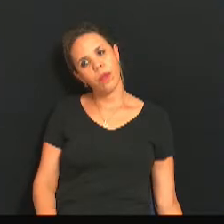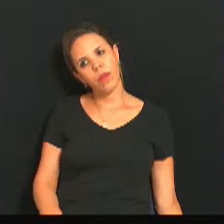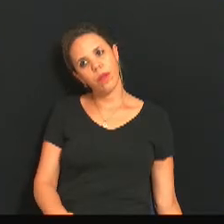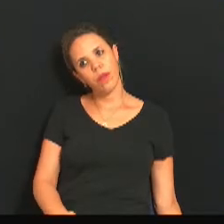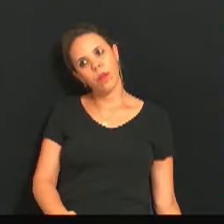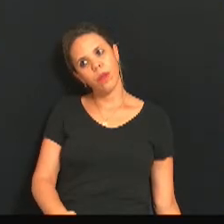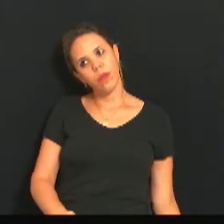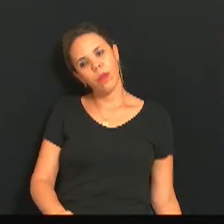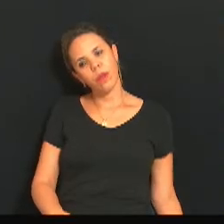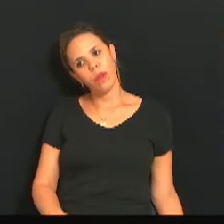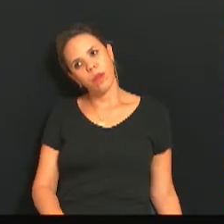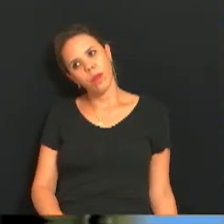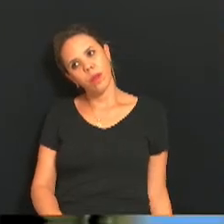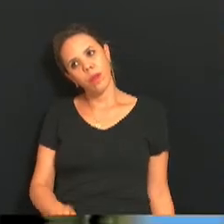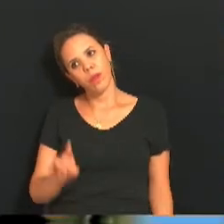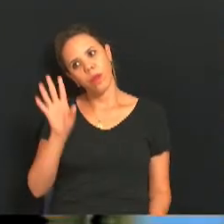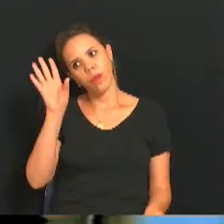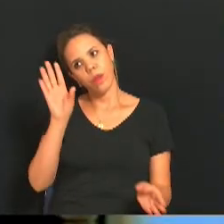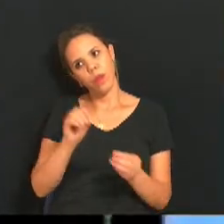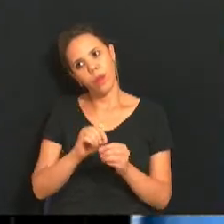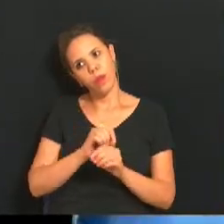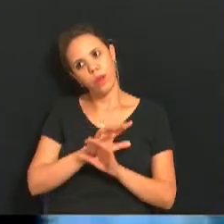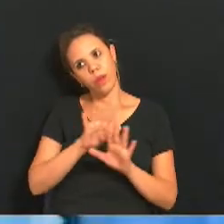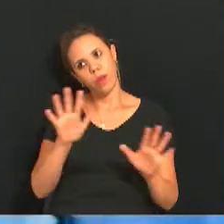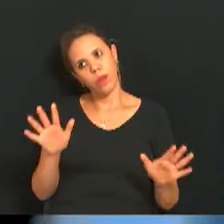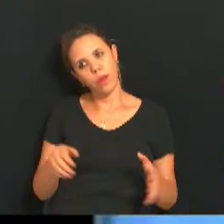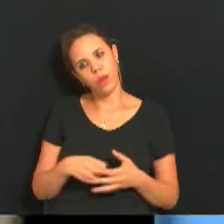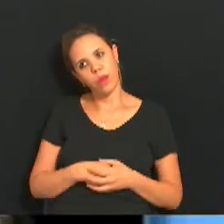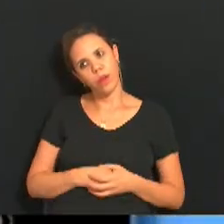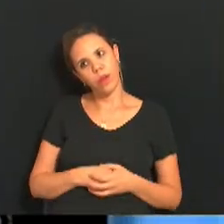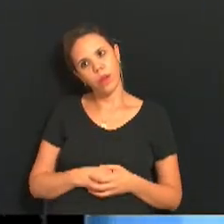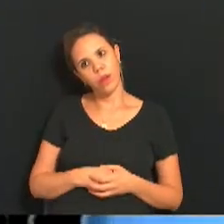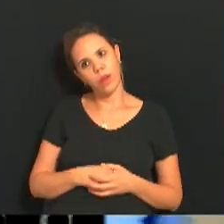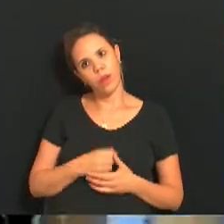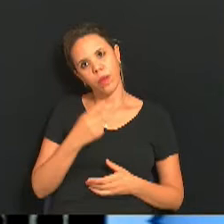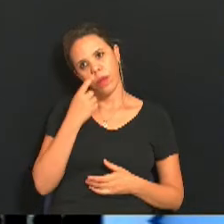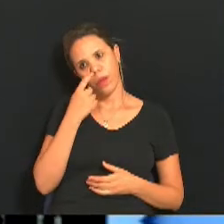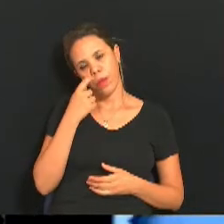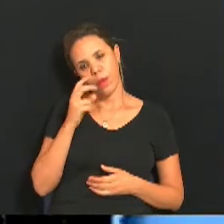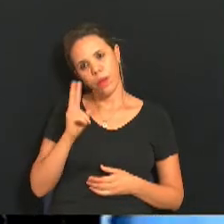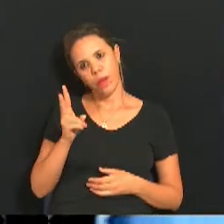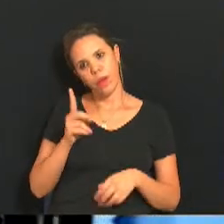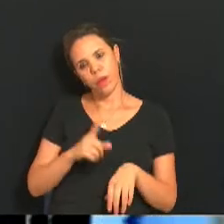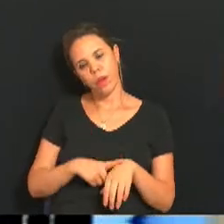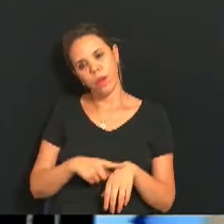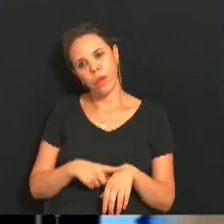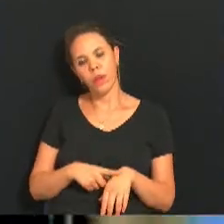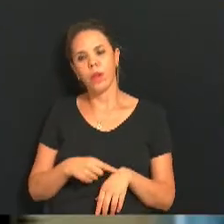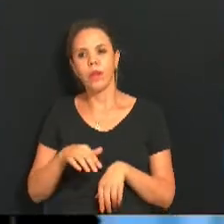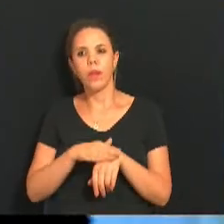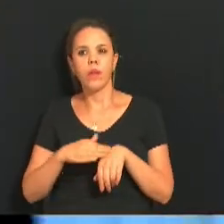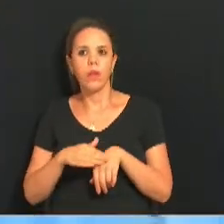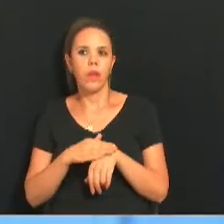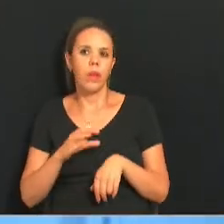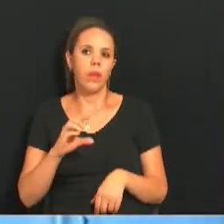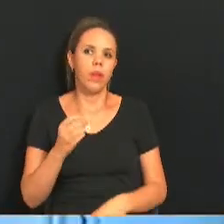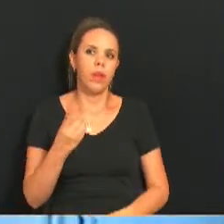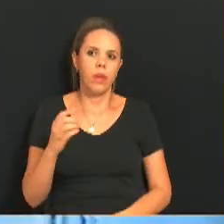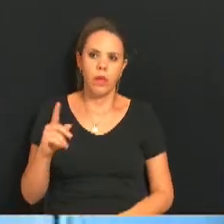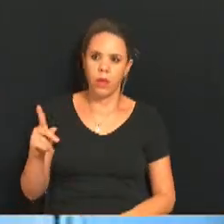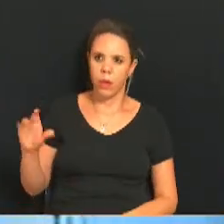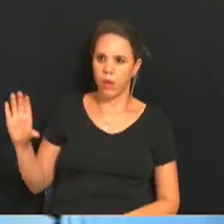gente tem só só deixando claro é que tá todo momento o que foi conversado no comentário